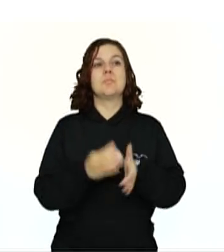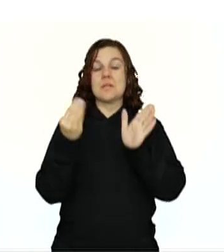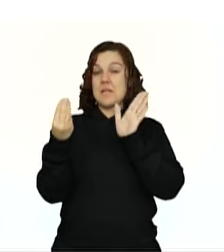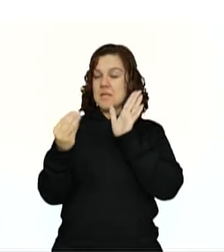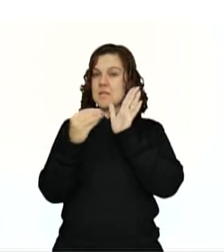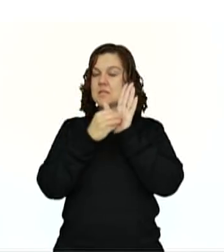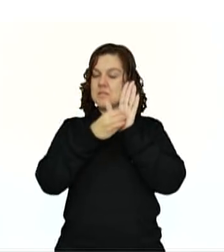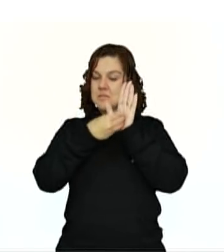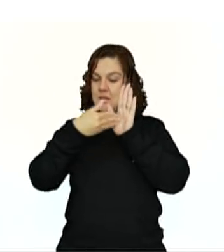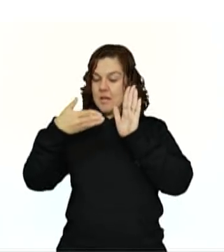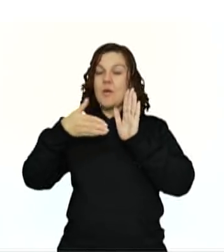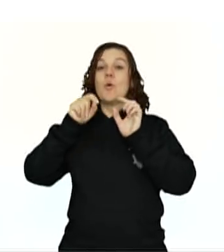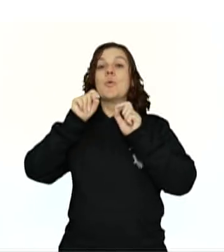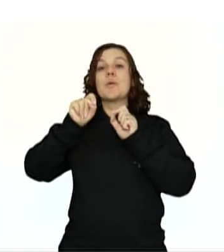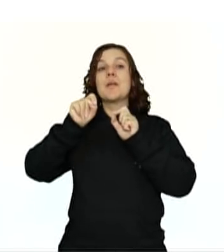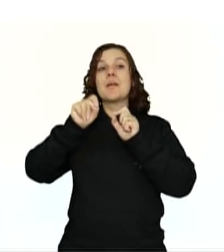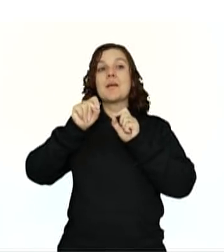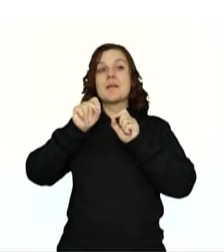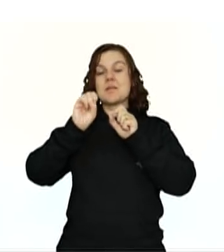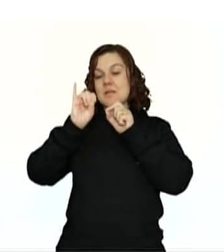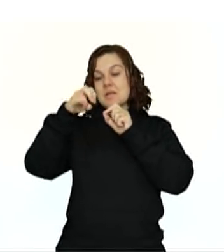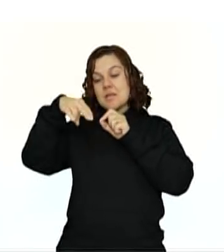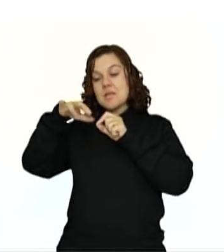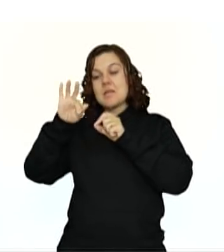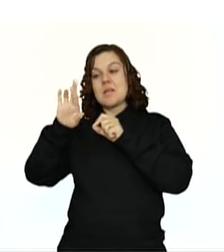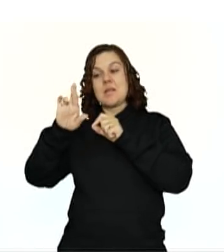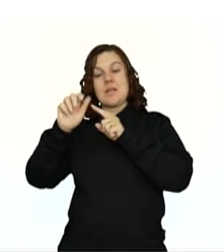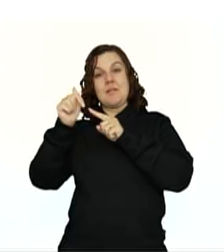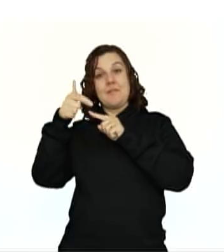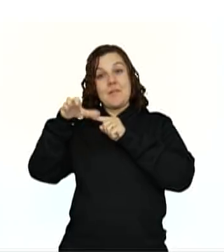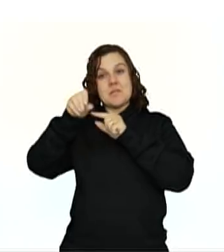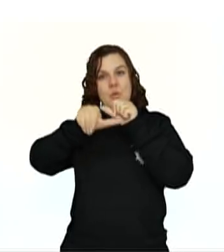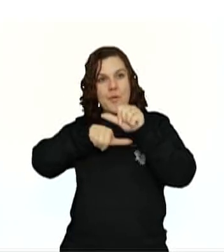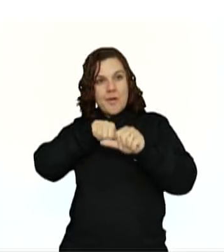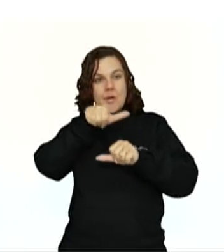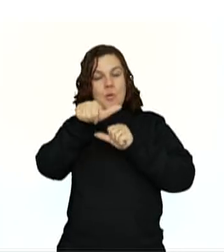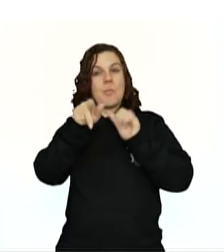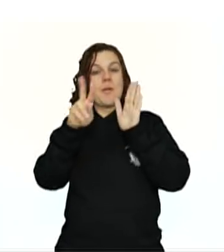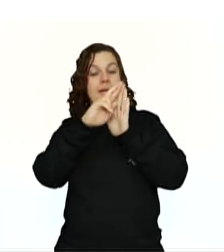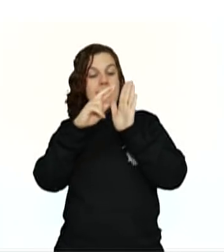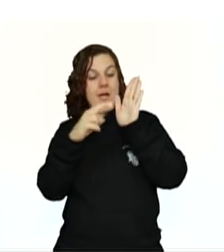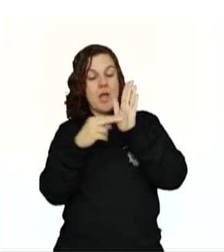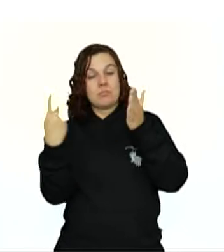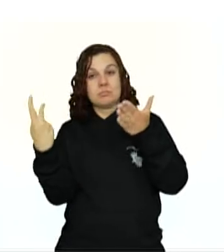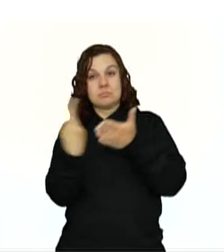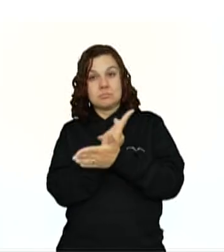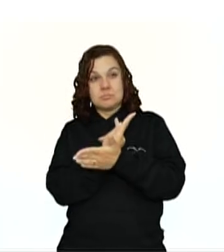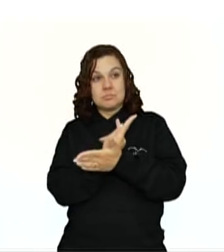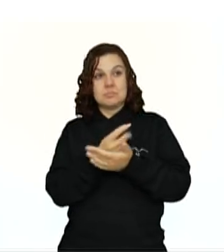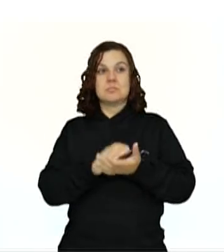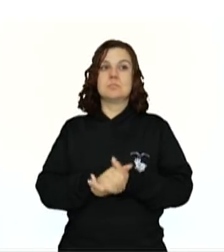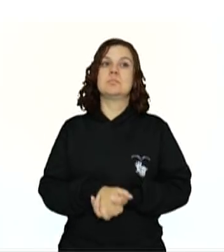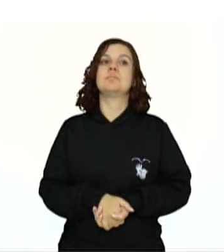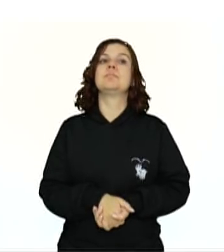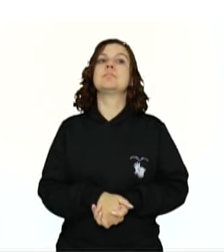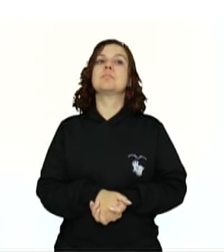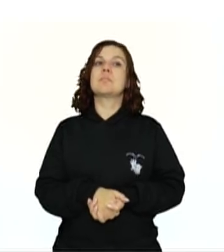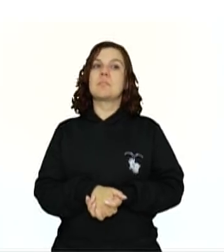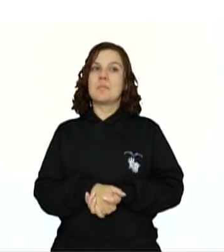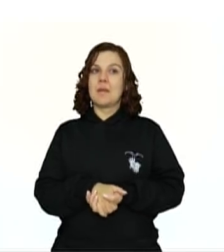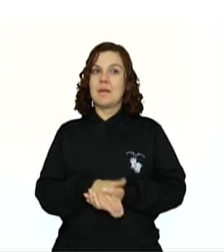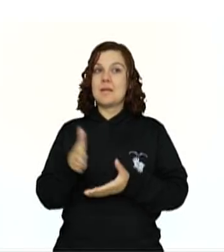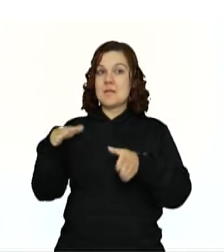que escrever que infração, transgressão de uma regra, diz o dicionário.